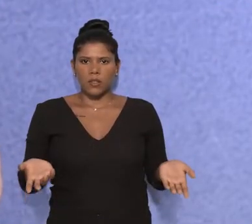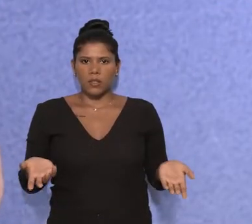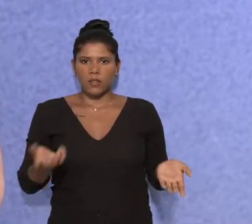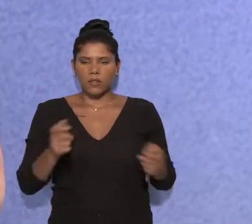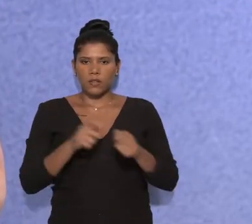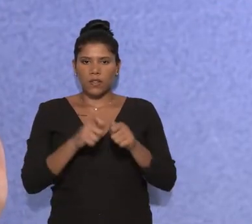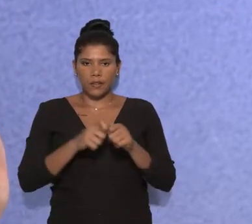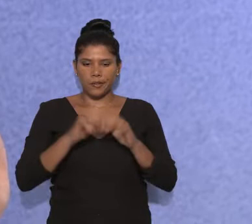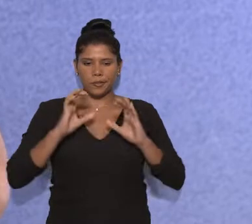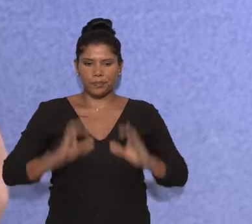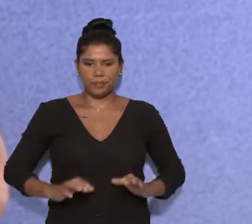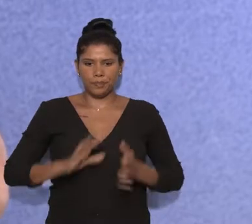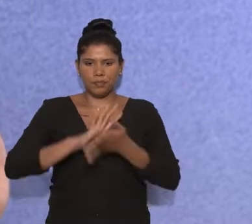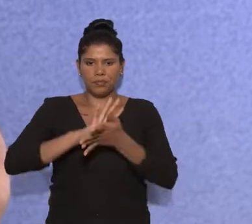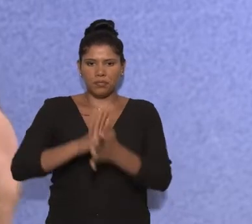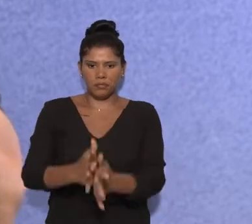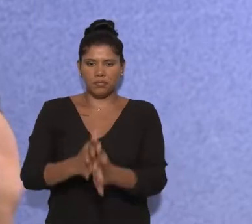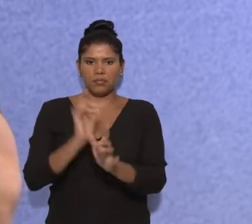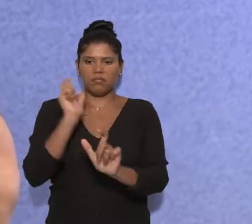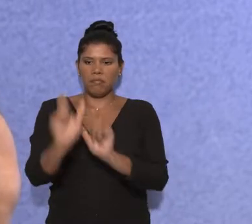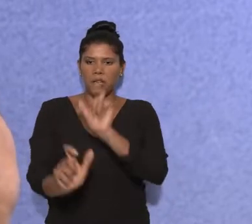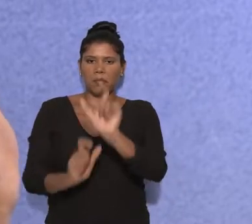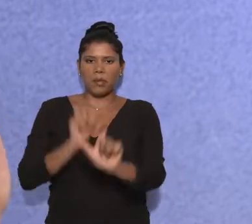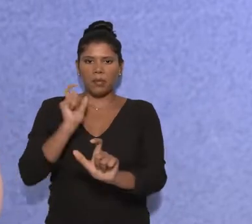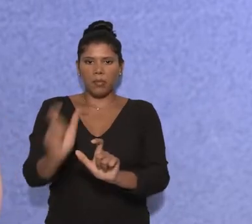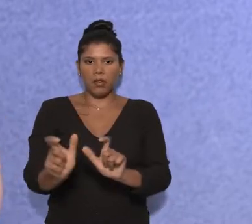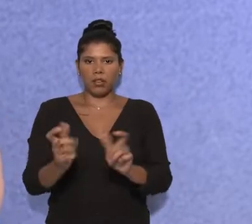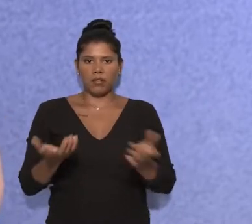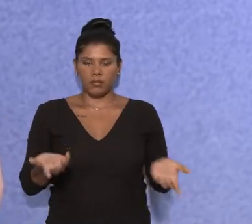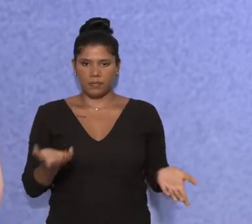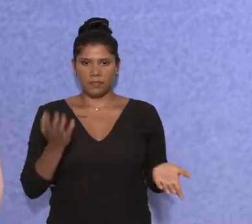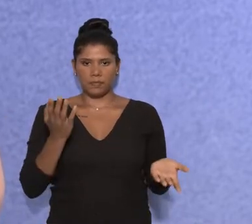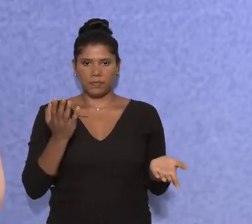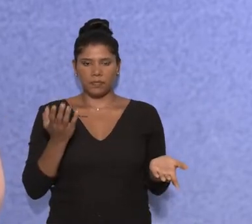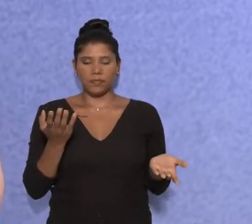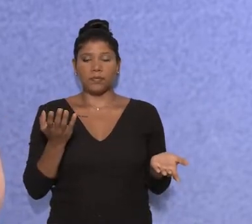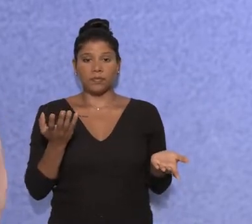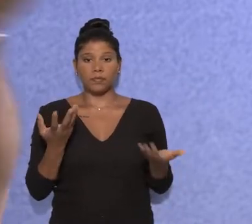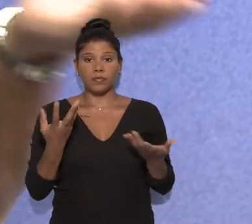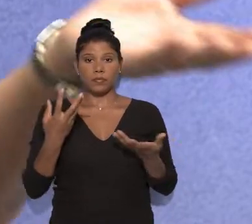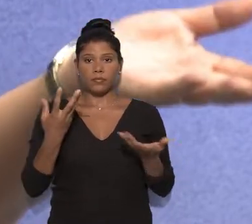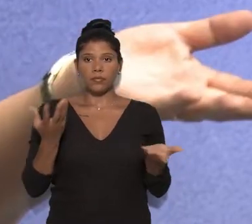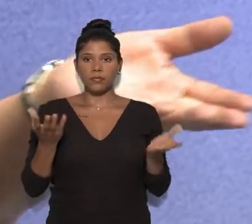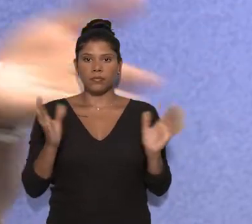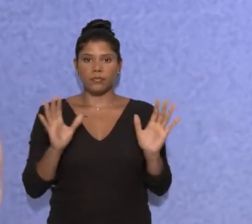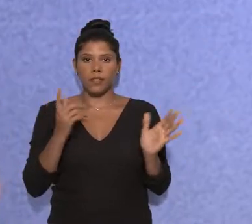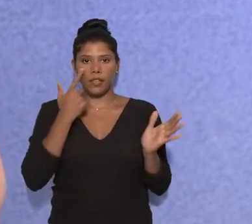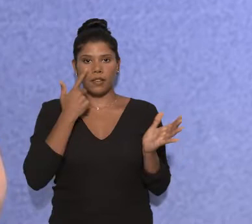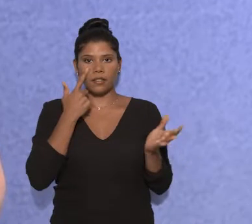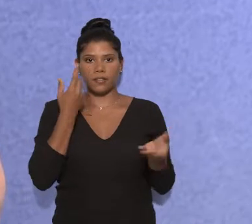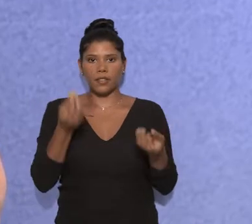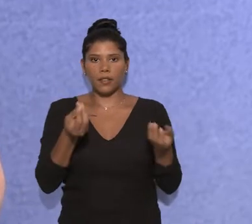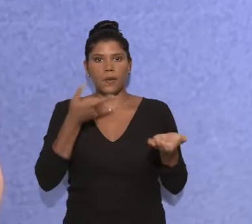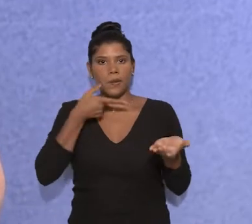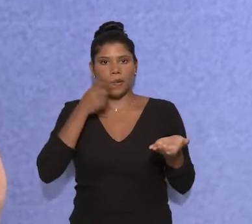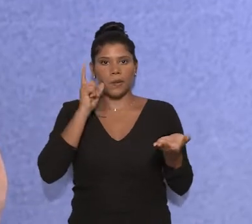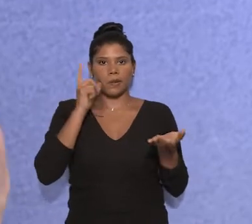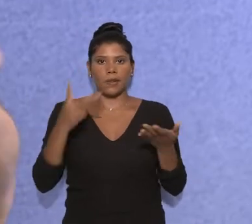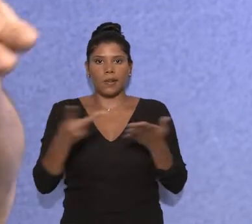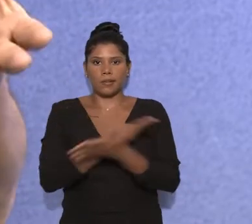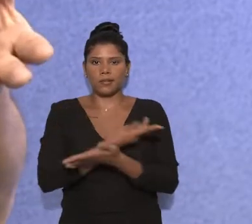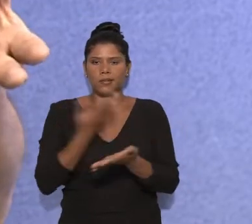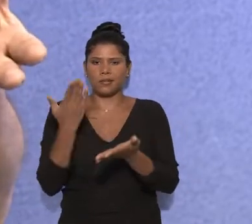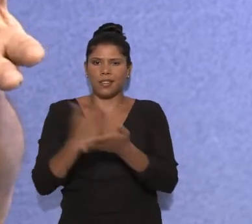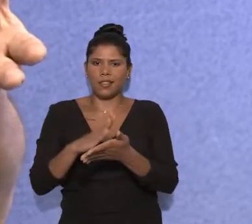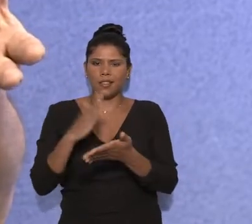dessa maneira distorcida de se conduzir dentro dos estados, a gente vê um exemplo como aquele de ontem do Morumbi, que não tem